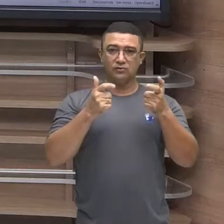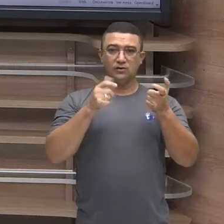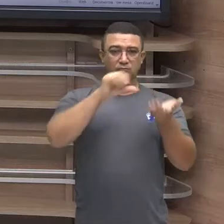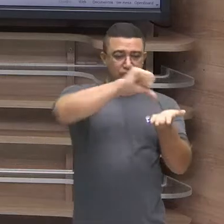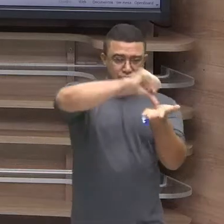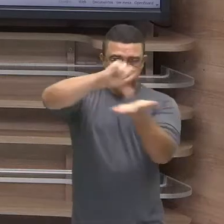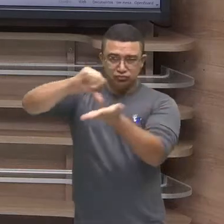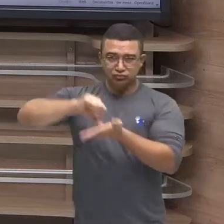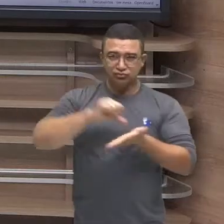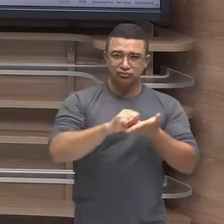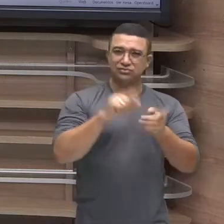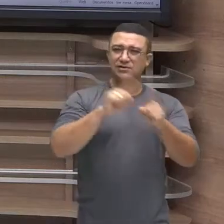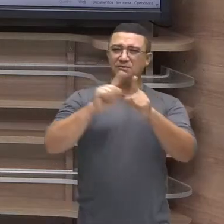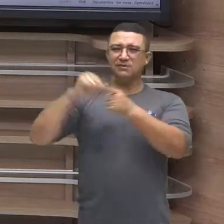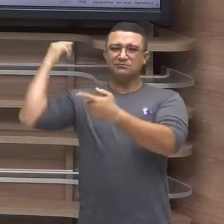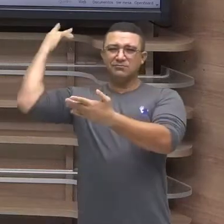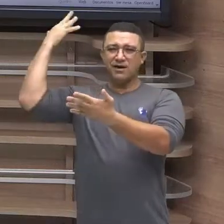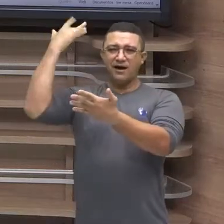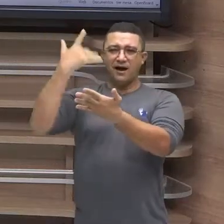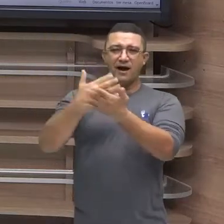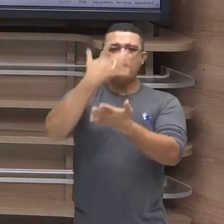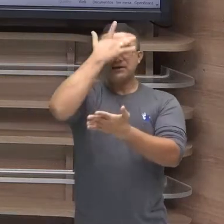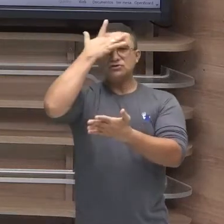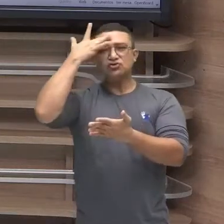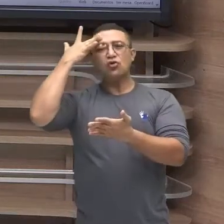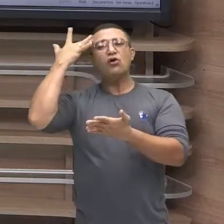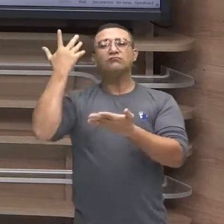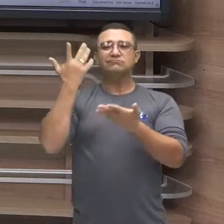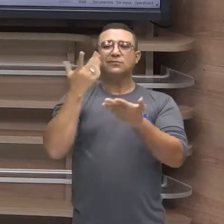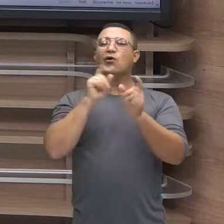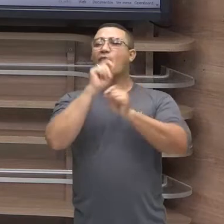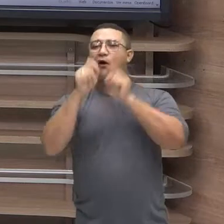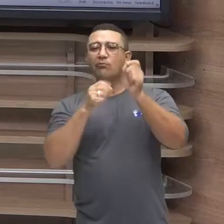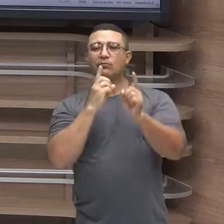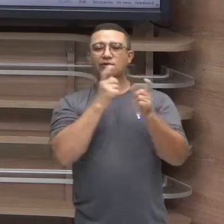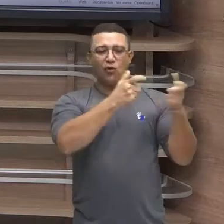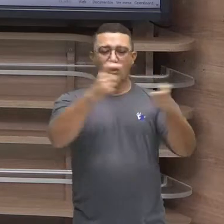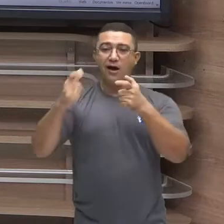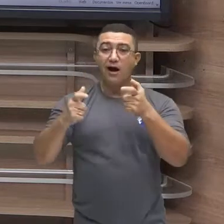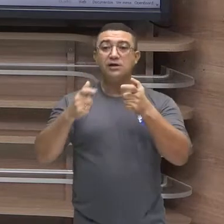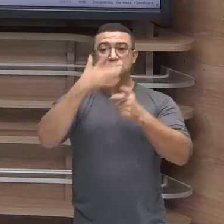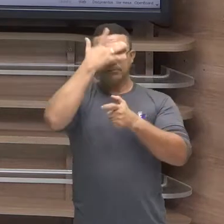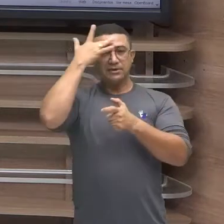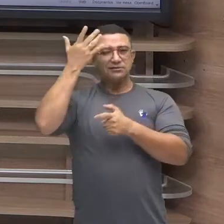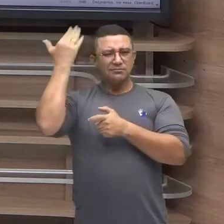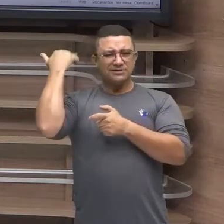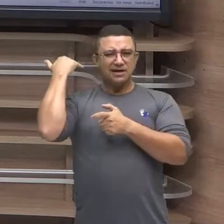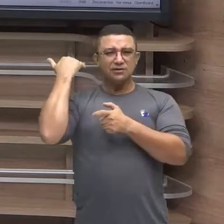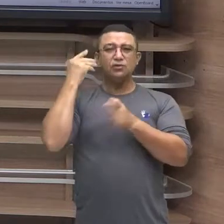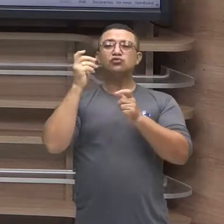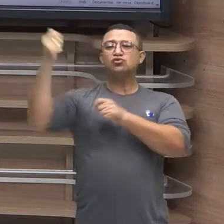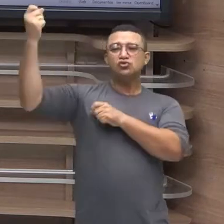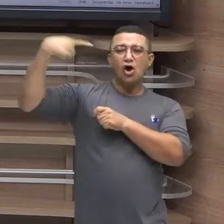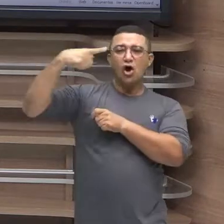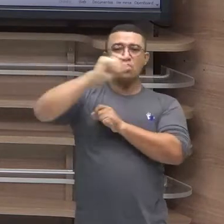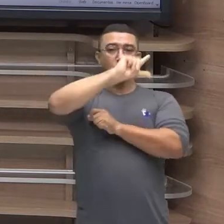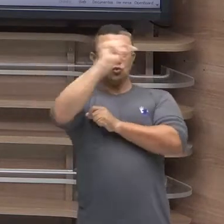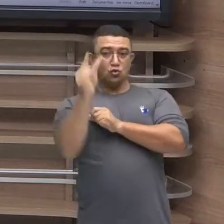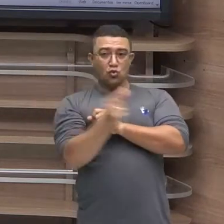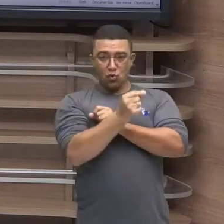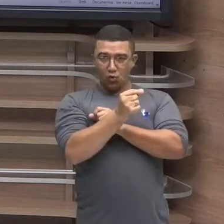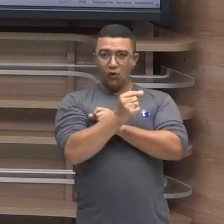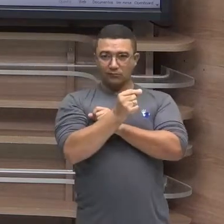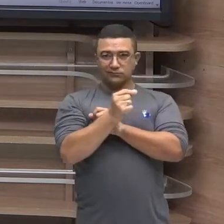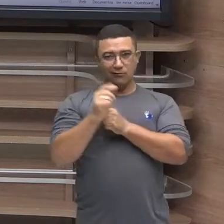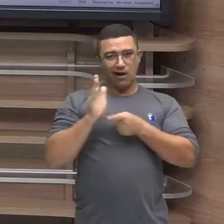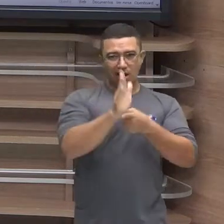nossos antepassados, que eles se localizavam através do Sol, das estrelas, da Lua. E aí a gente já tem hoje os equipamentos mais modernos,